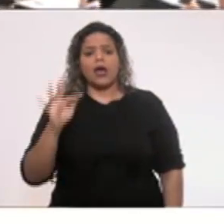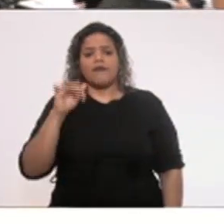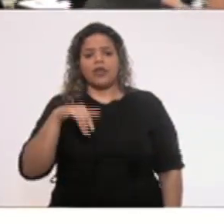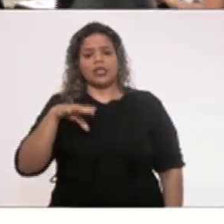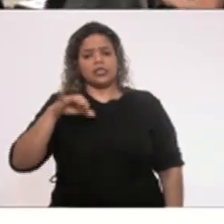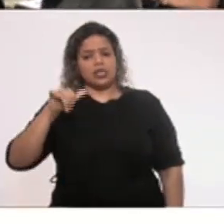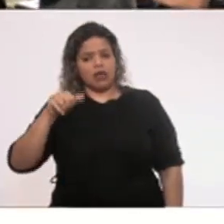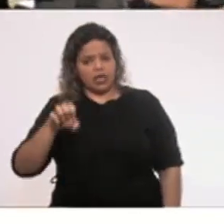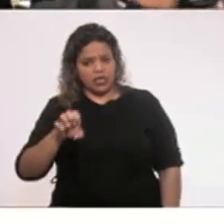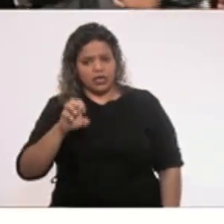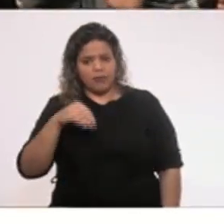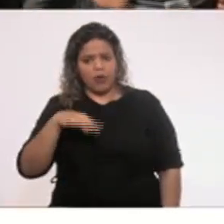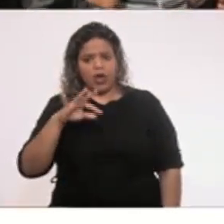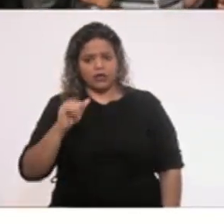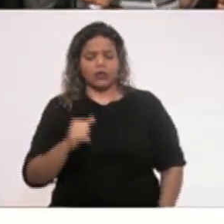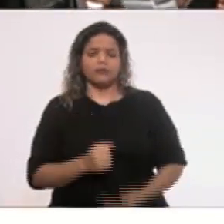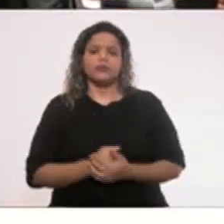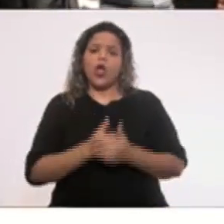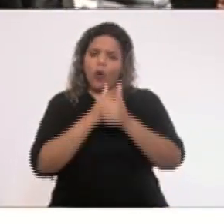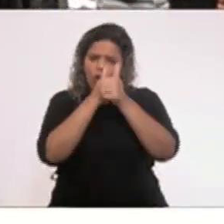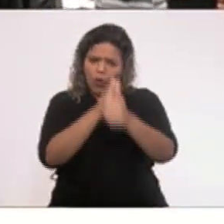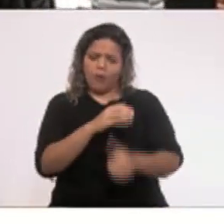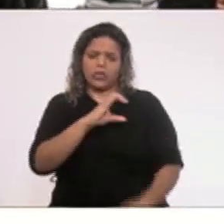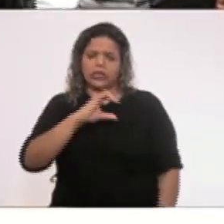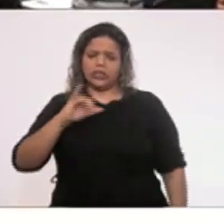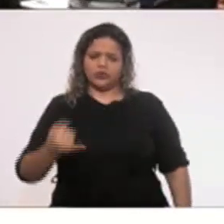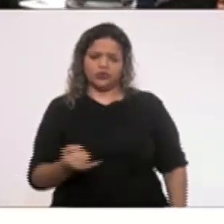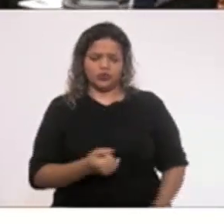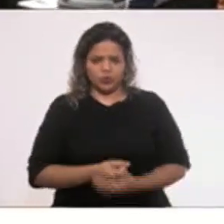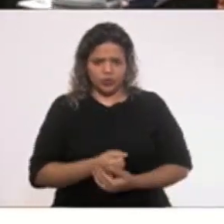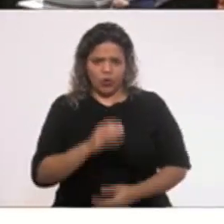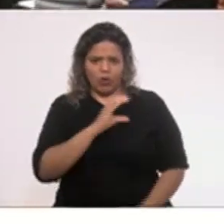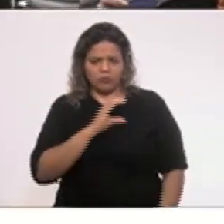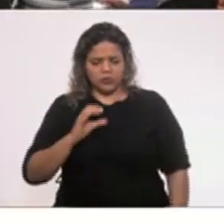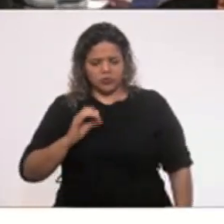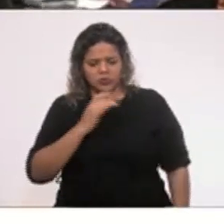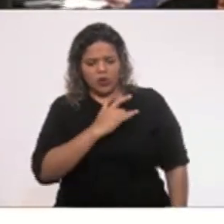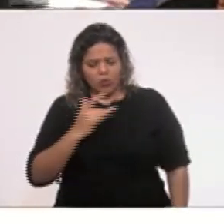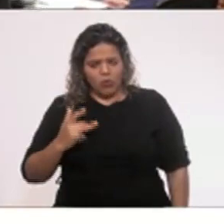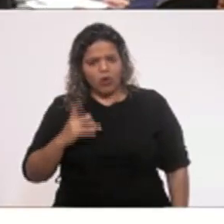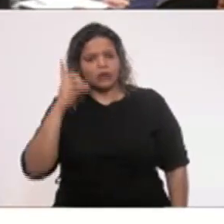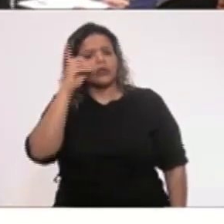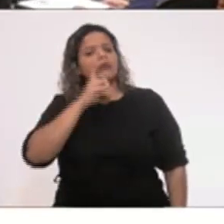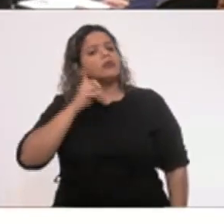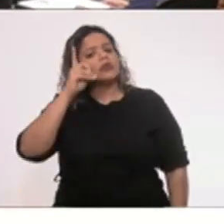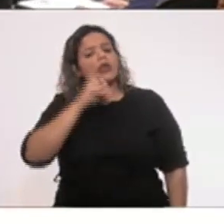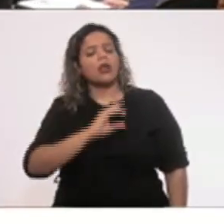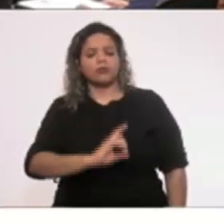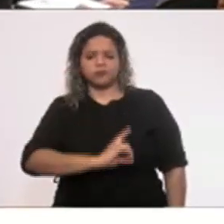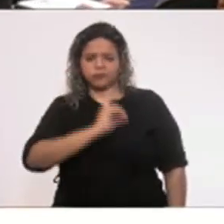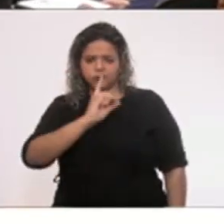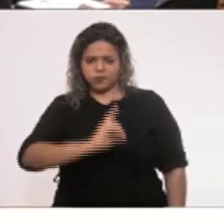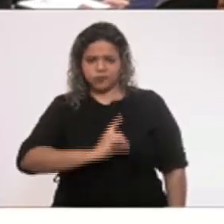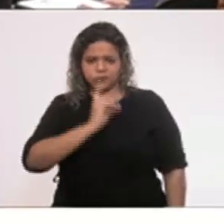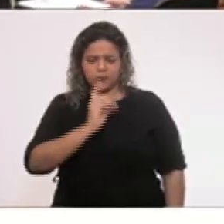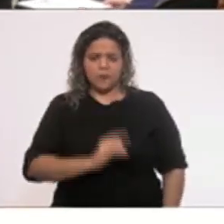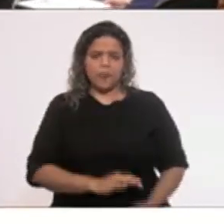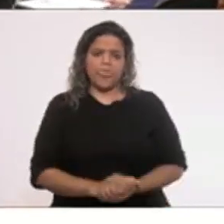Franciane Mota. Presidente, acompanha a CZJ. Pela Comissão de Saúde, a nobre deputada Marta